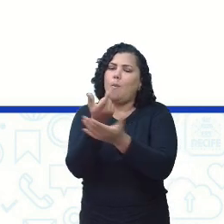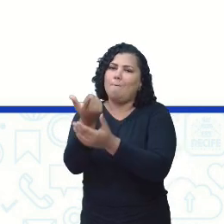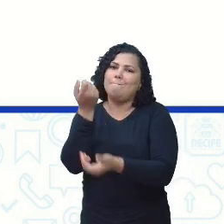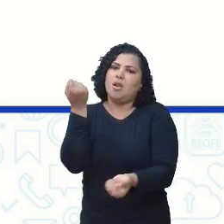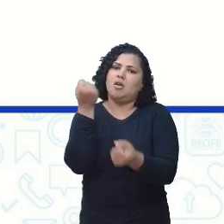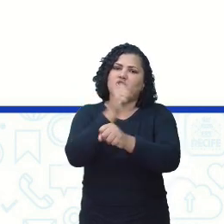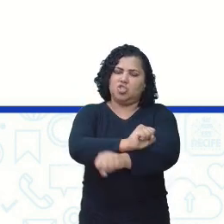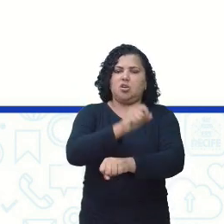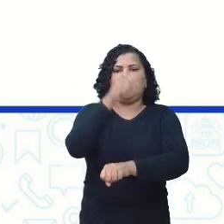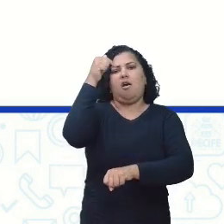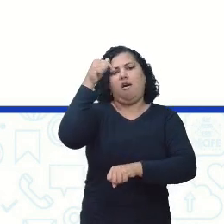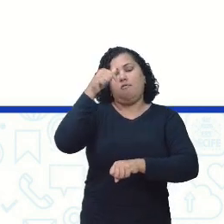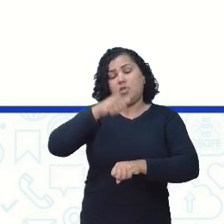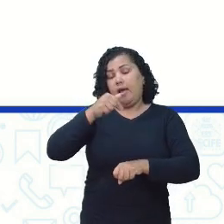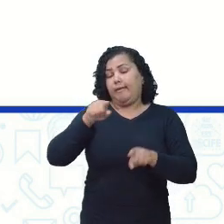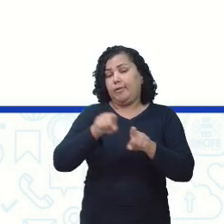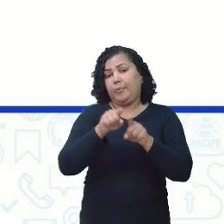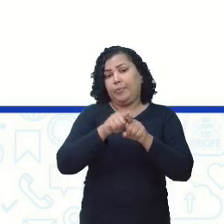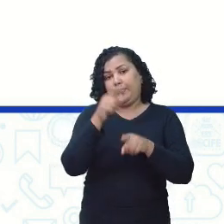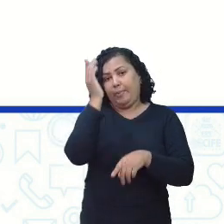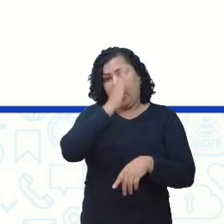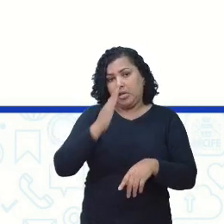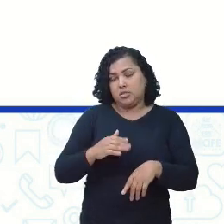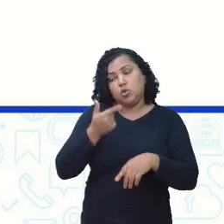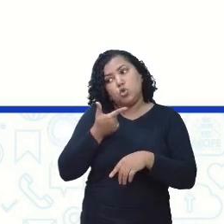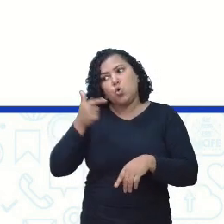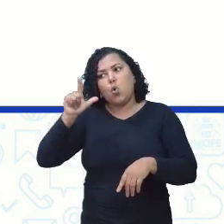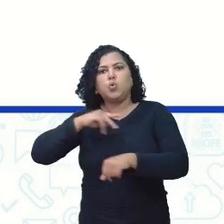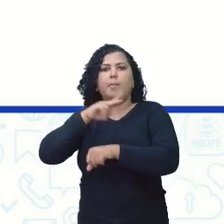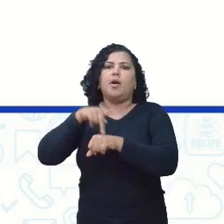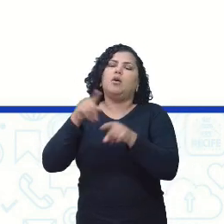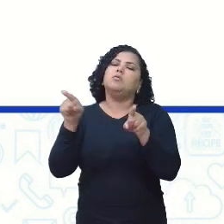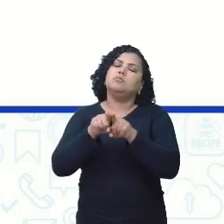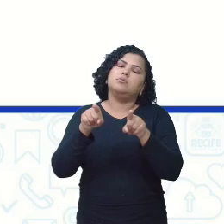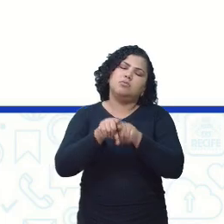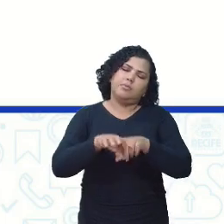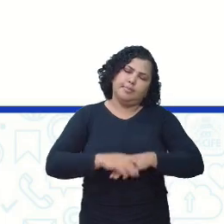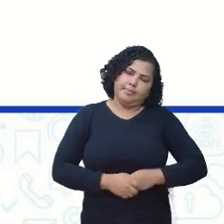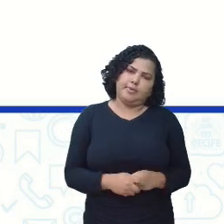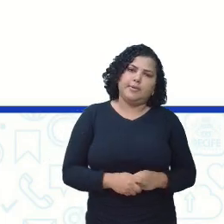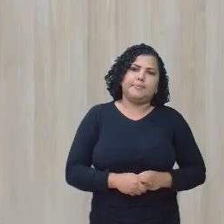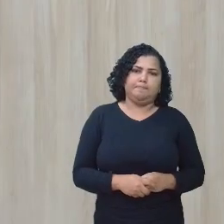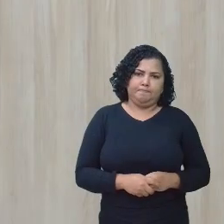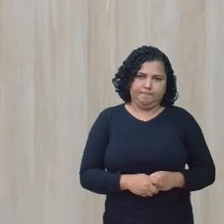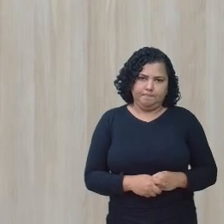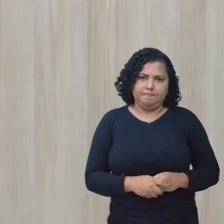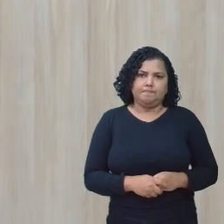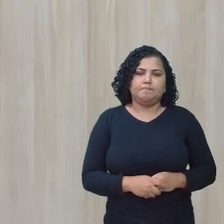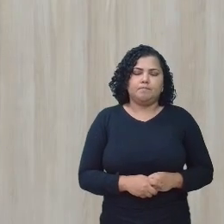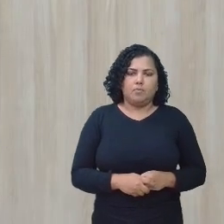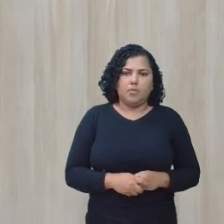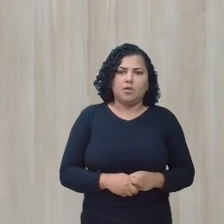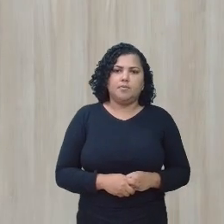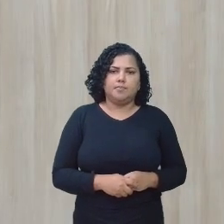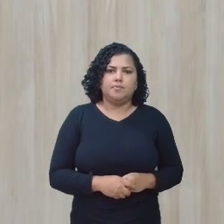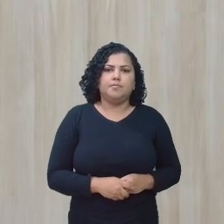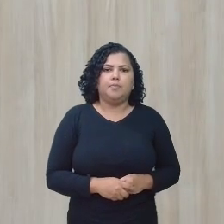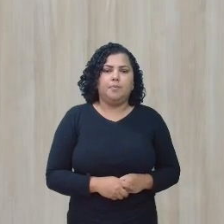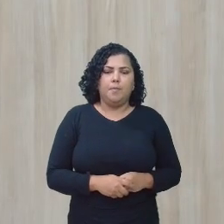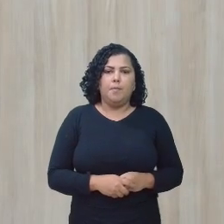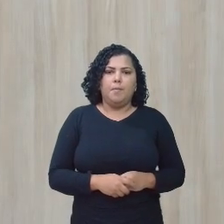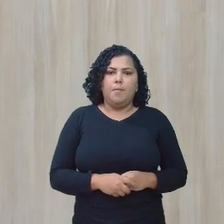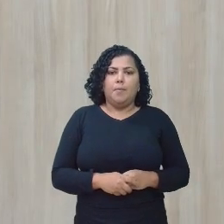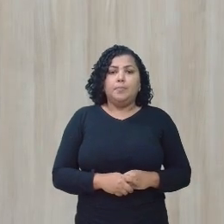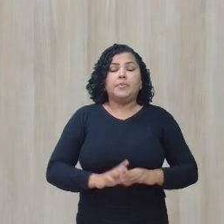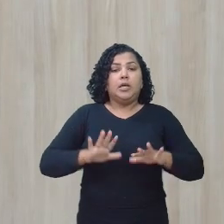sujeitos escravizados, e aí vão estar nesse circuito, né, do comércio de pessoas escravizadas a partir, né,